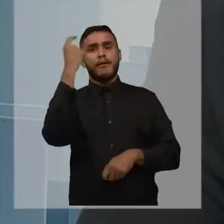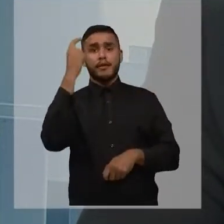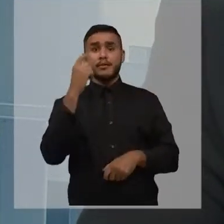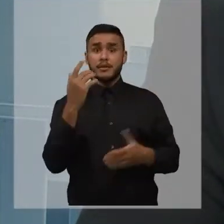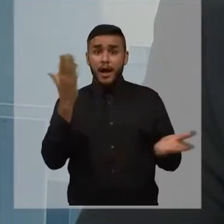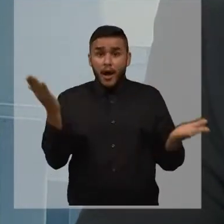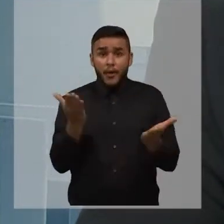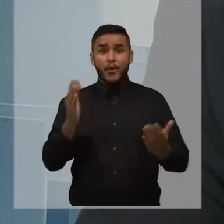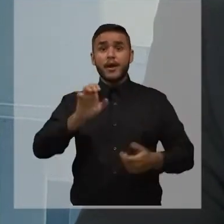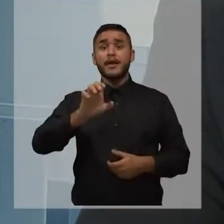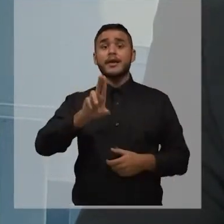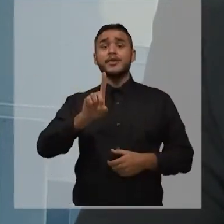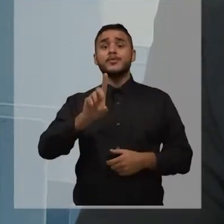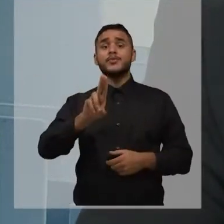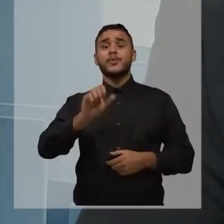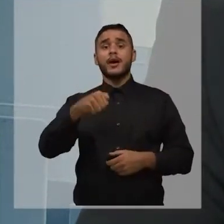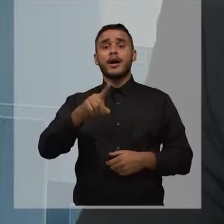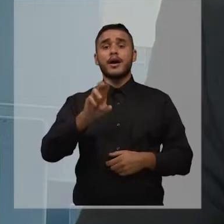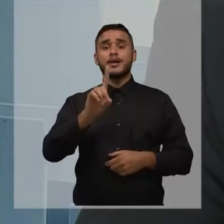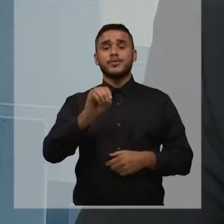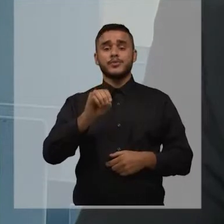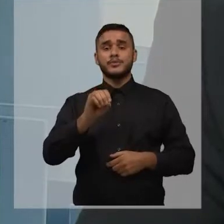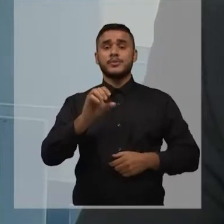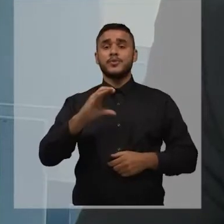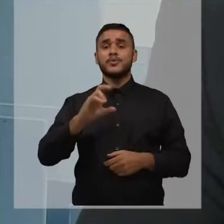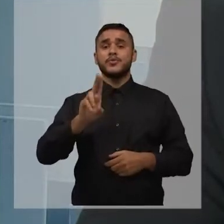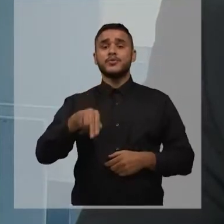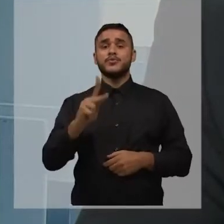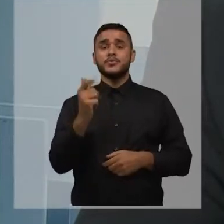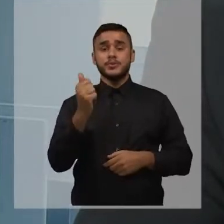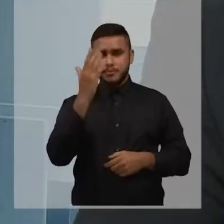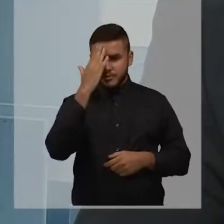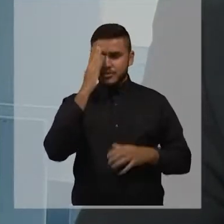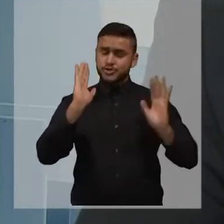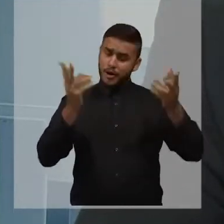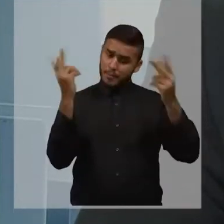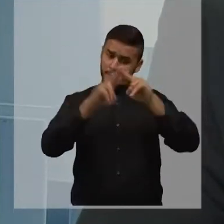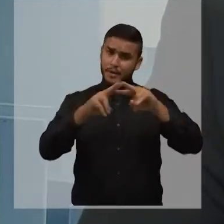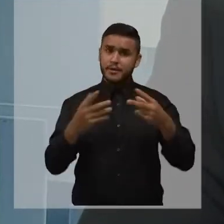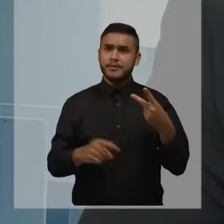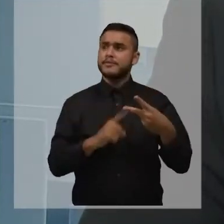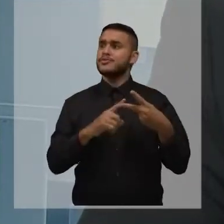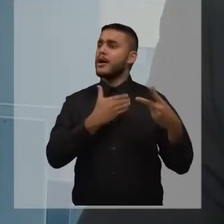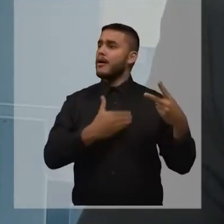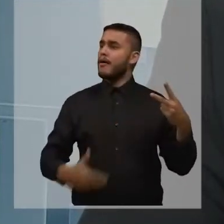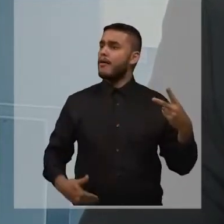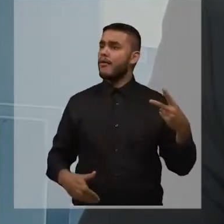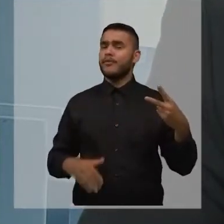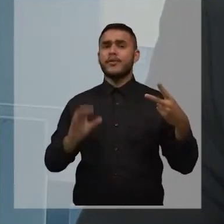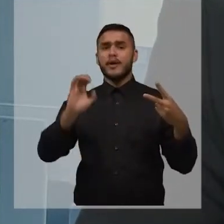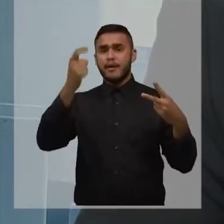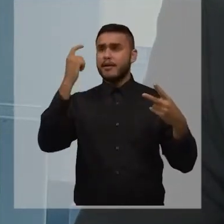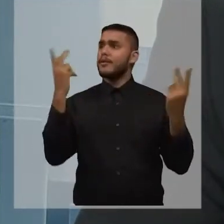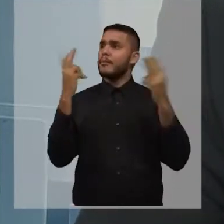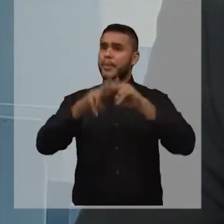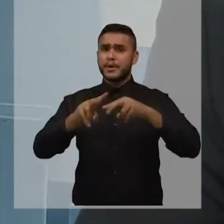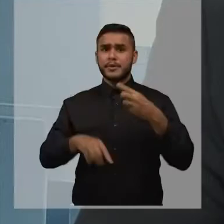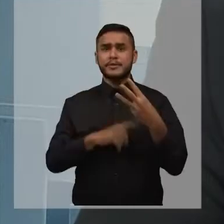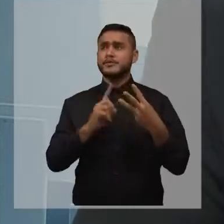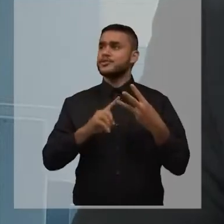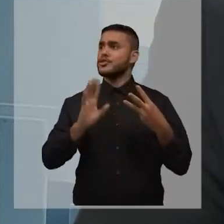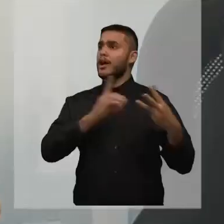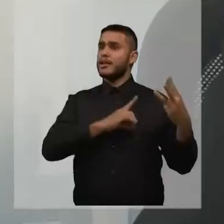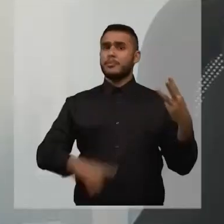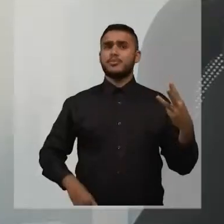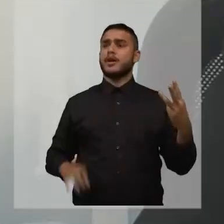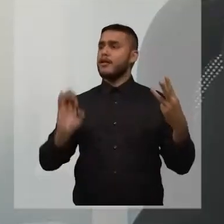Preso. Já caçou senador, já prendeu deputado, já prendeu governadores, ex-governadores. Beto Richa que eu digo.